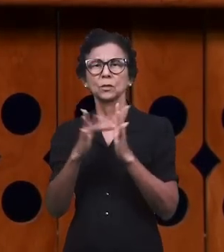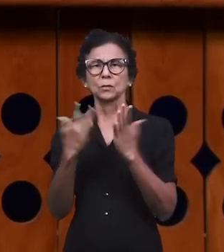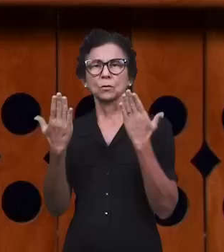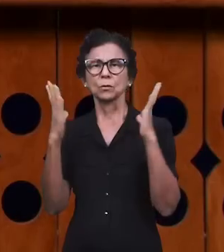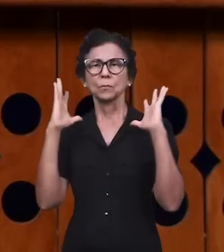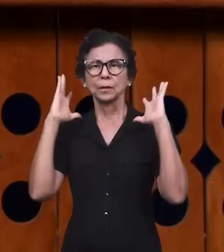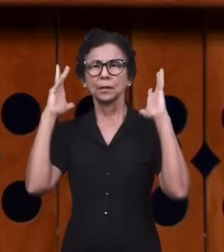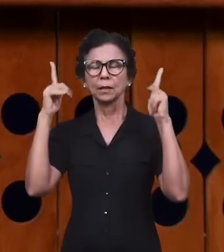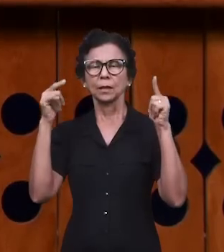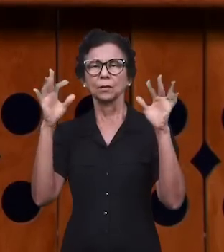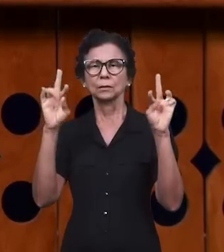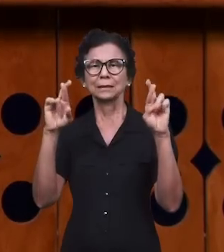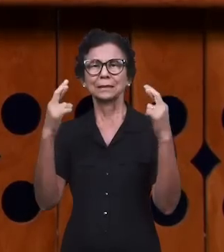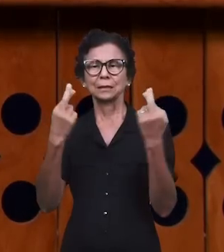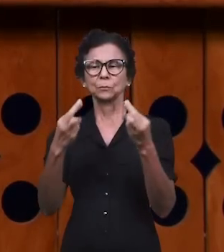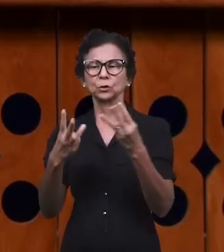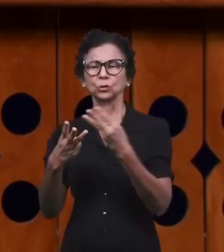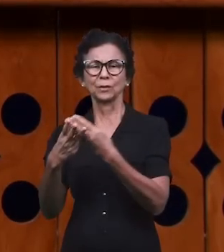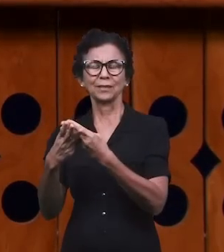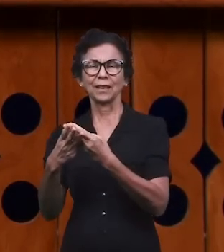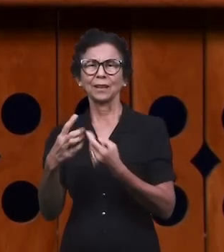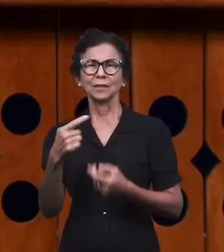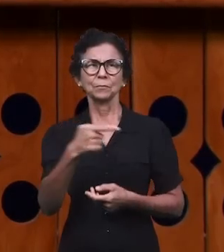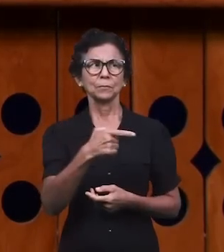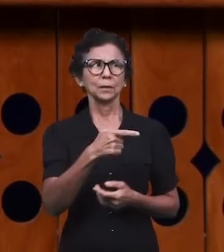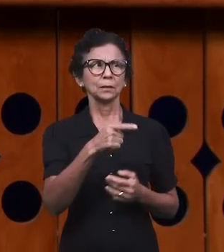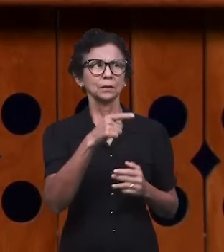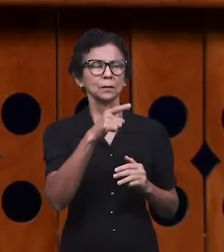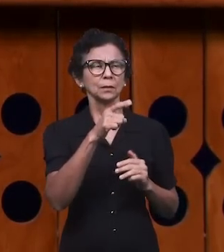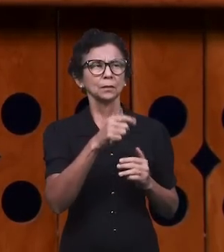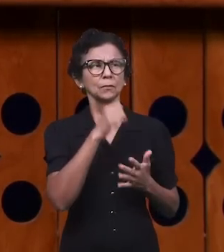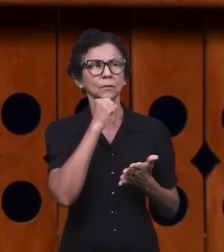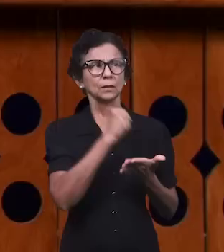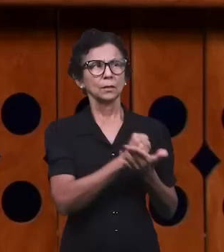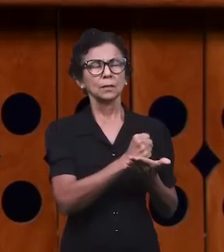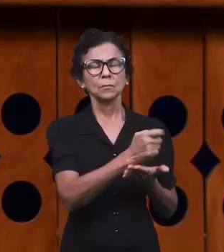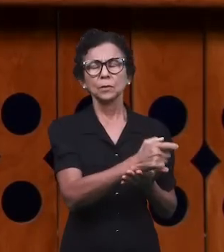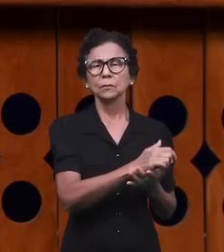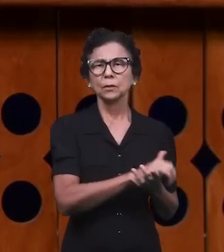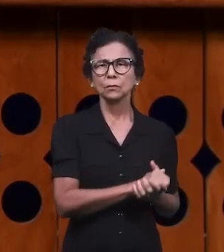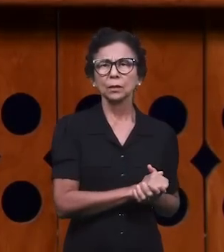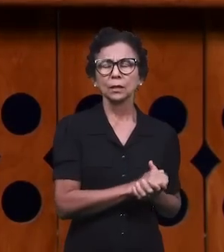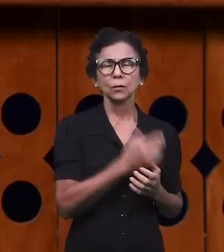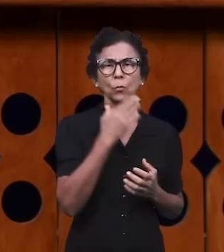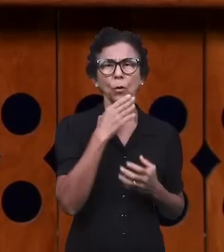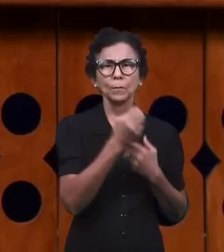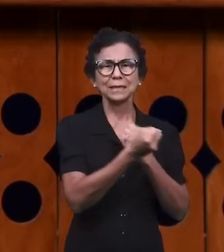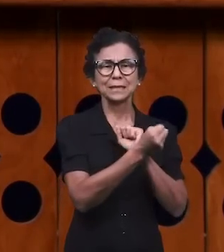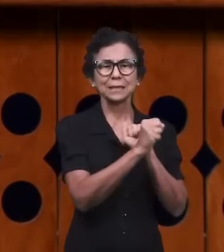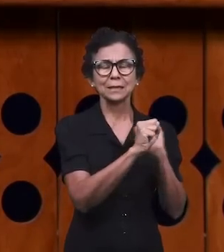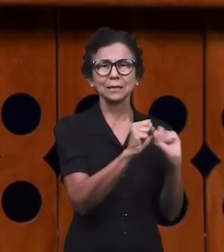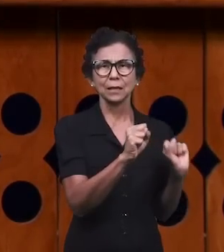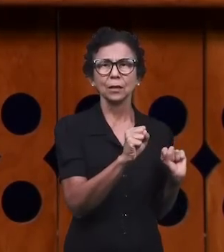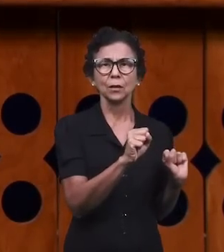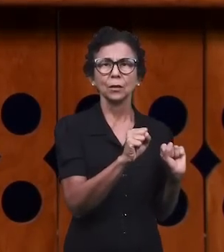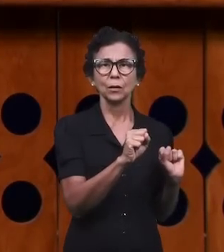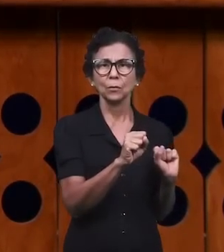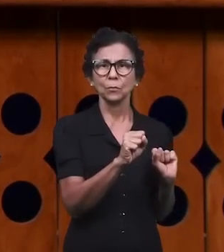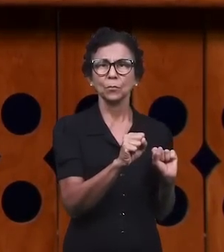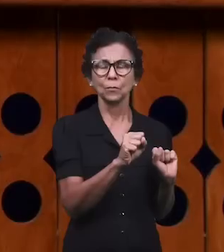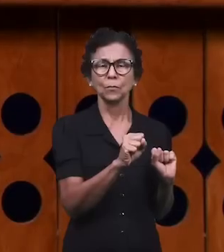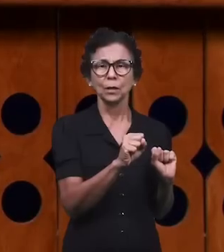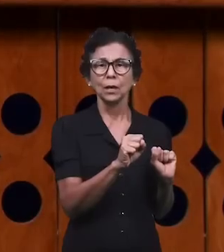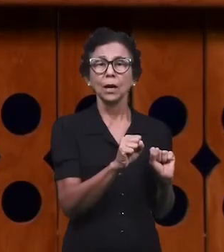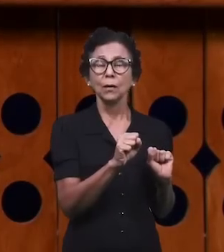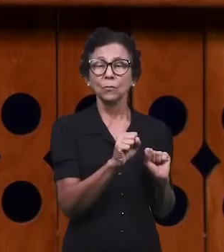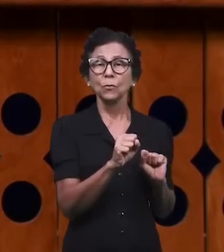leão da tribo de Judá? Porque Sansão, na verdade, era uma execução do projeto de Deus. Era ele que queria uma ocasião